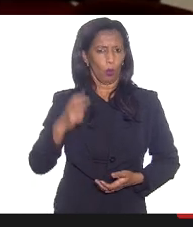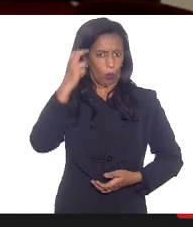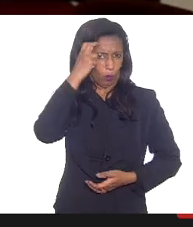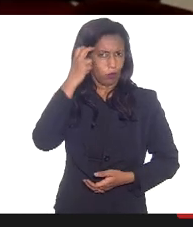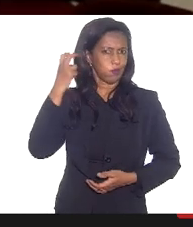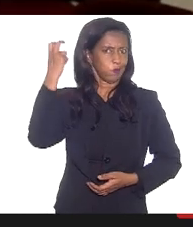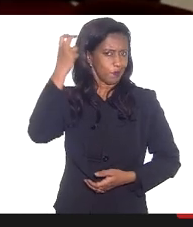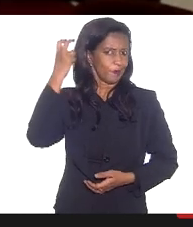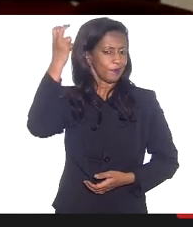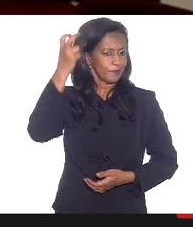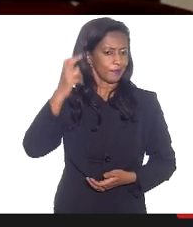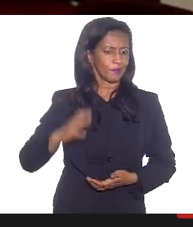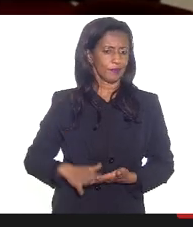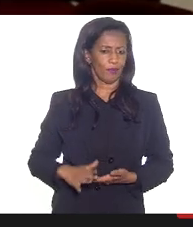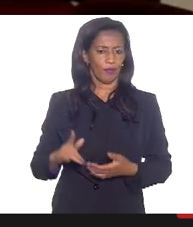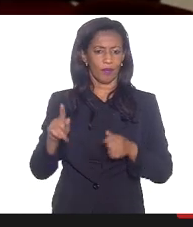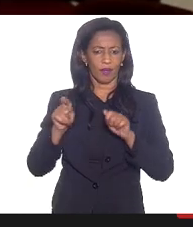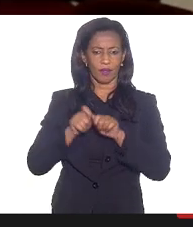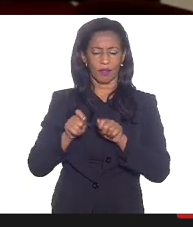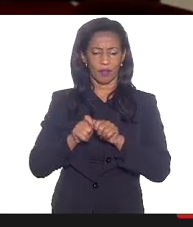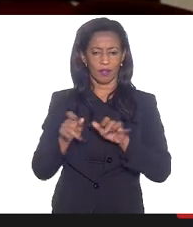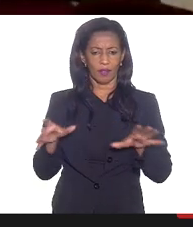sabedoria, né? Fez